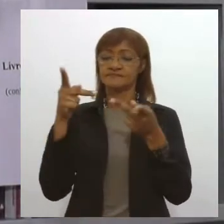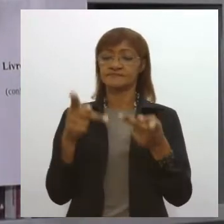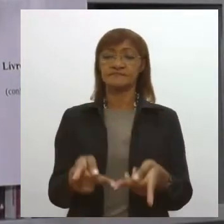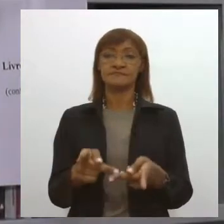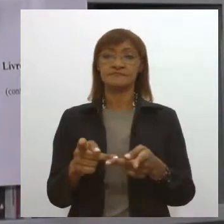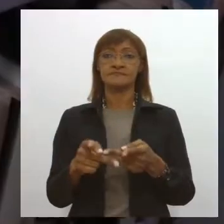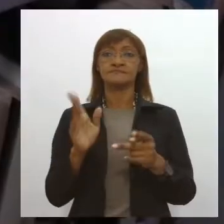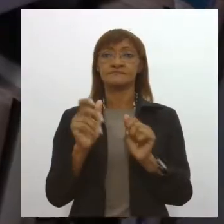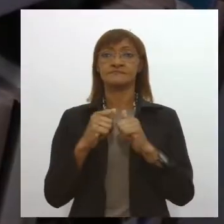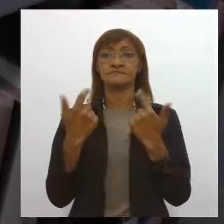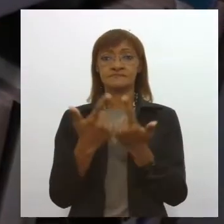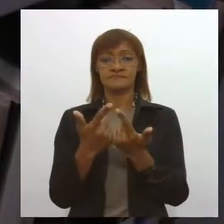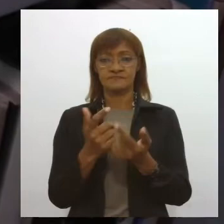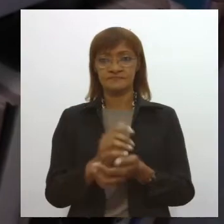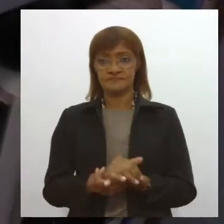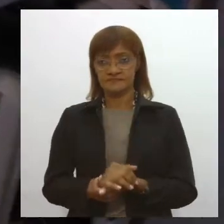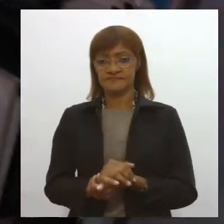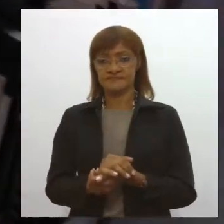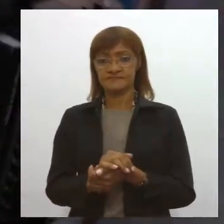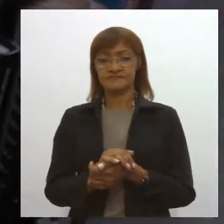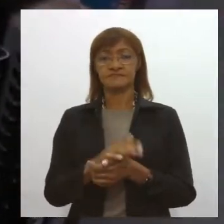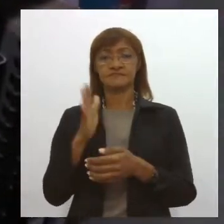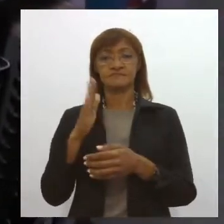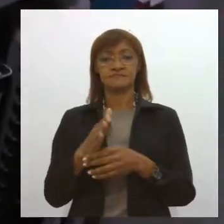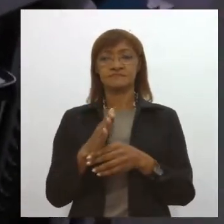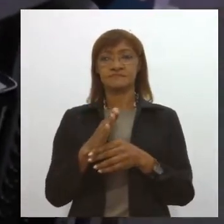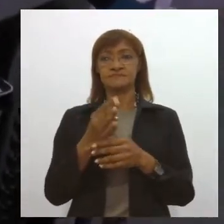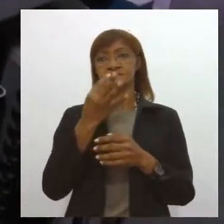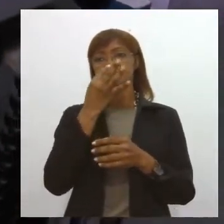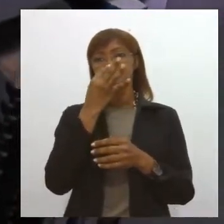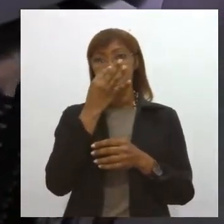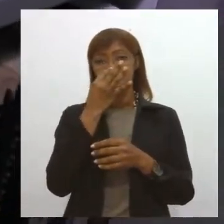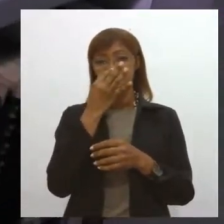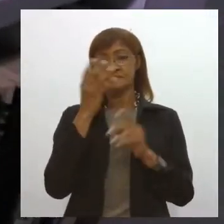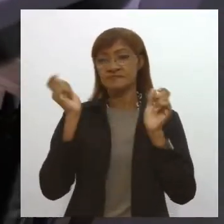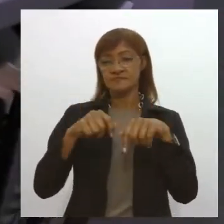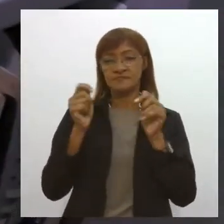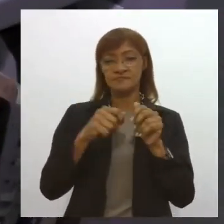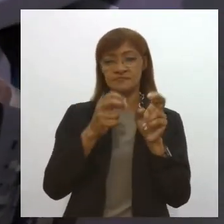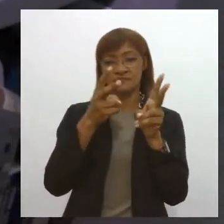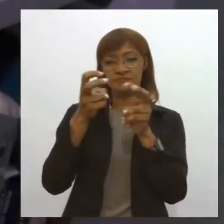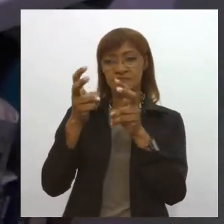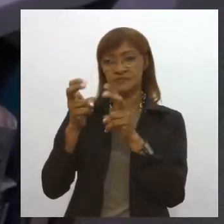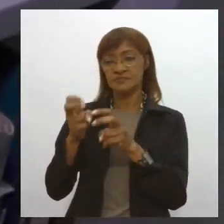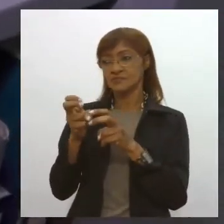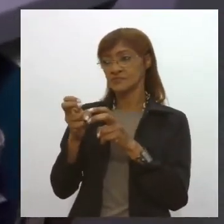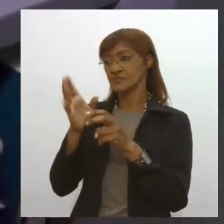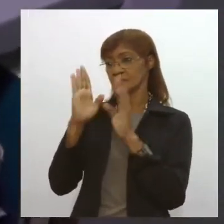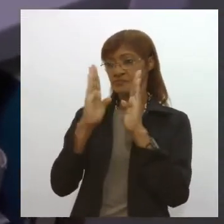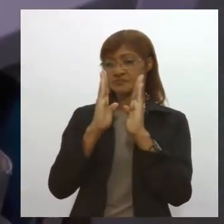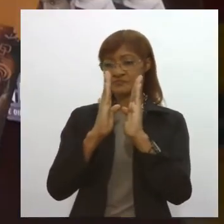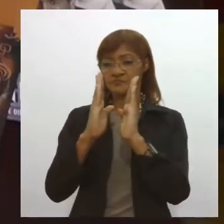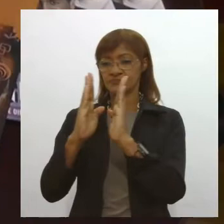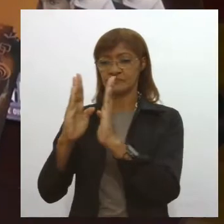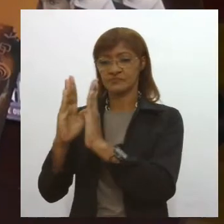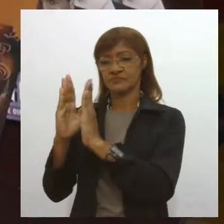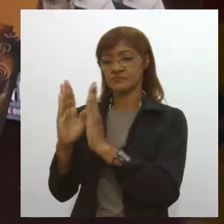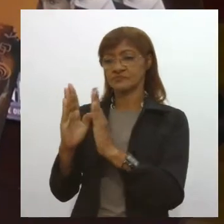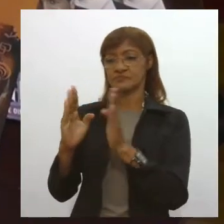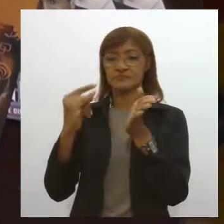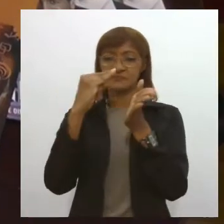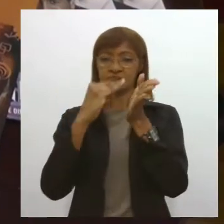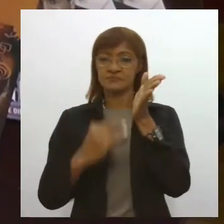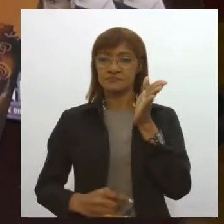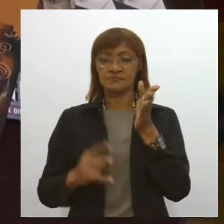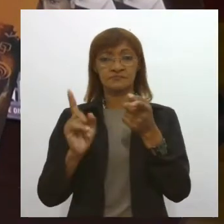Poder Legislativo. Passeando entre as prateleiras da biblioteca, é possível identificar no acervo documentos e obras tanto